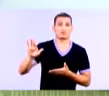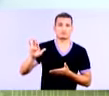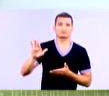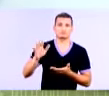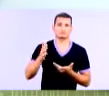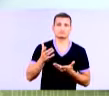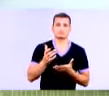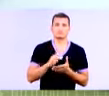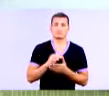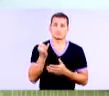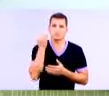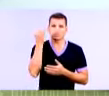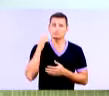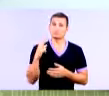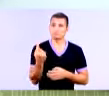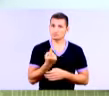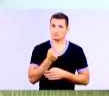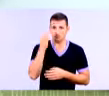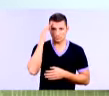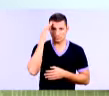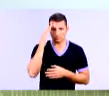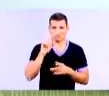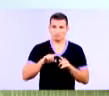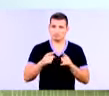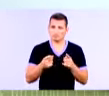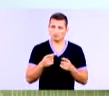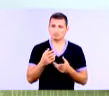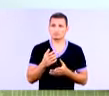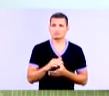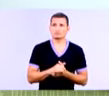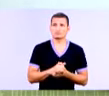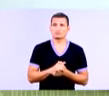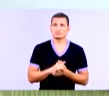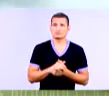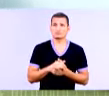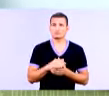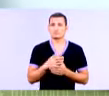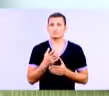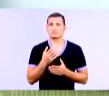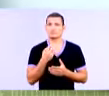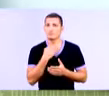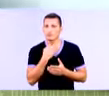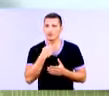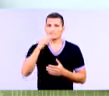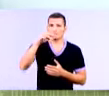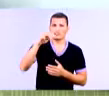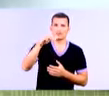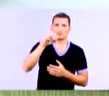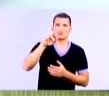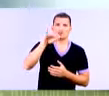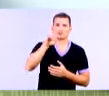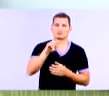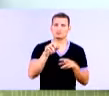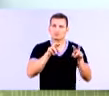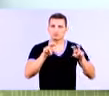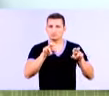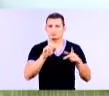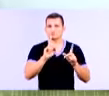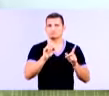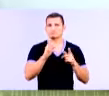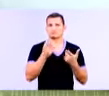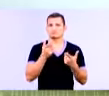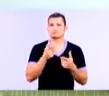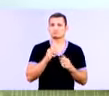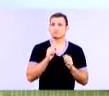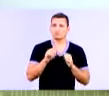gente entender, mas para termos de performance e ocupar memória no computador, não, isso aí vai ser irrelevante. Comentário podem usar